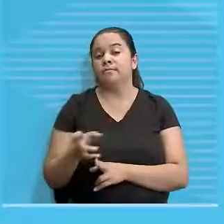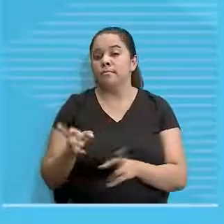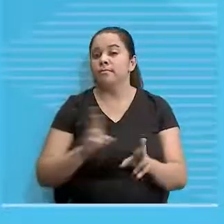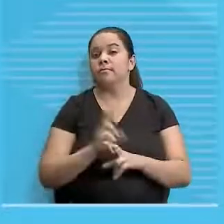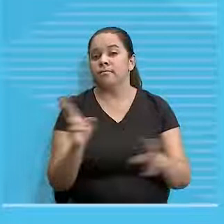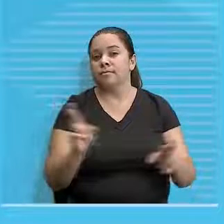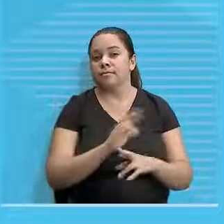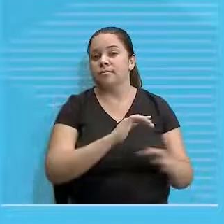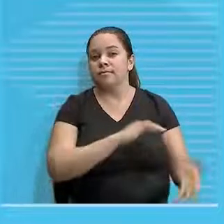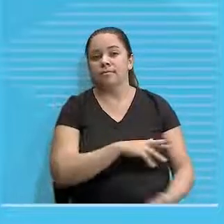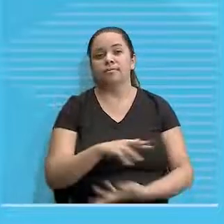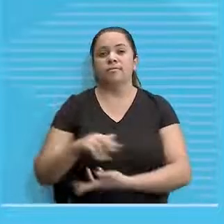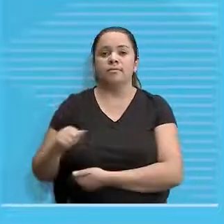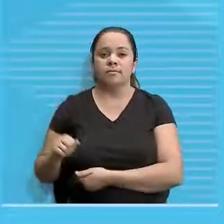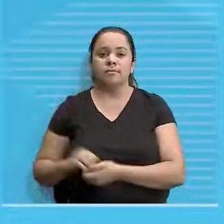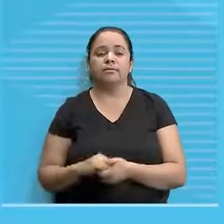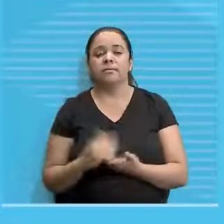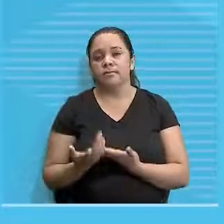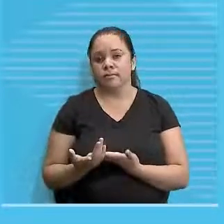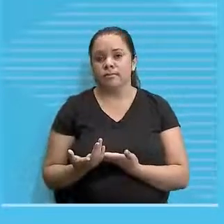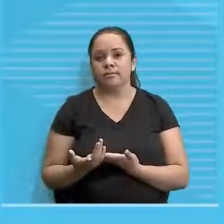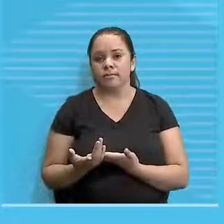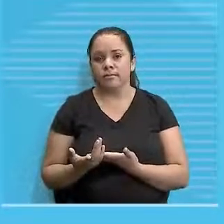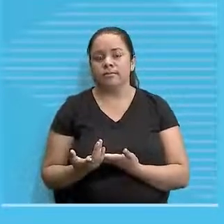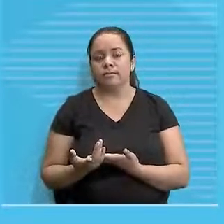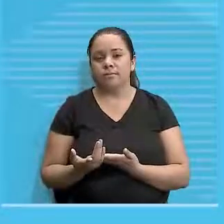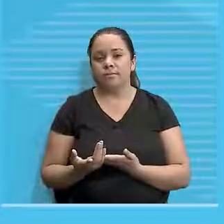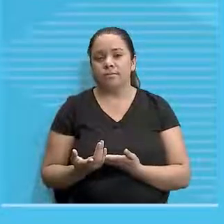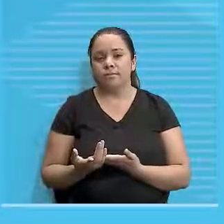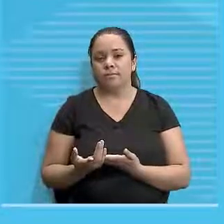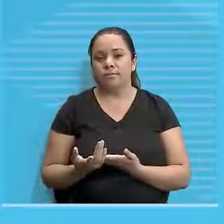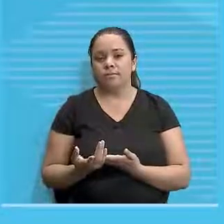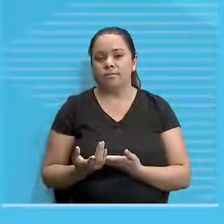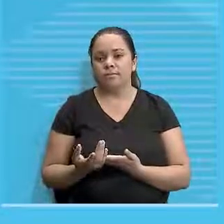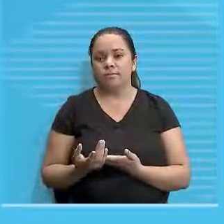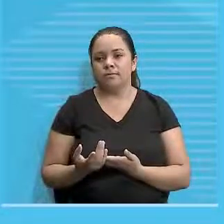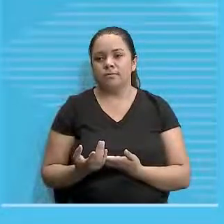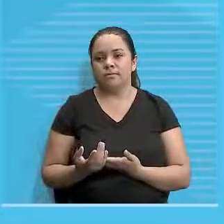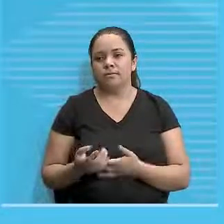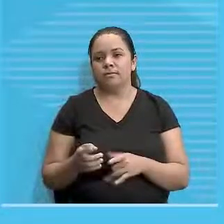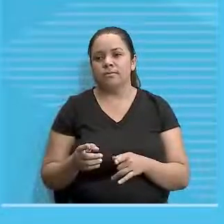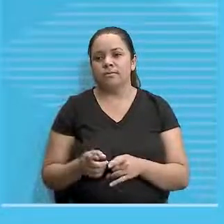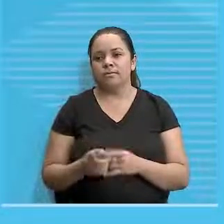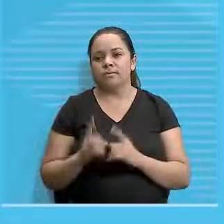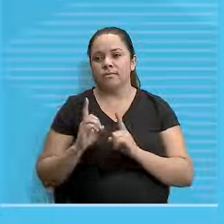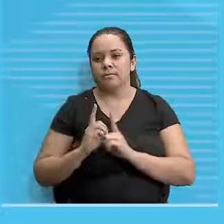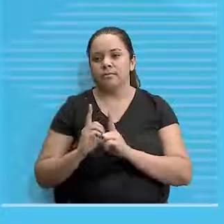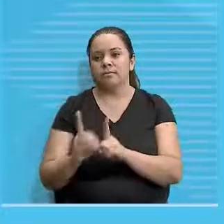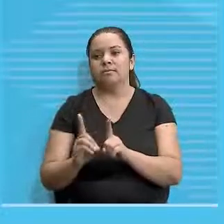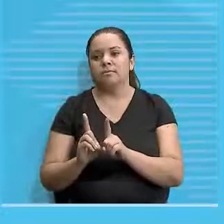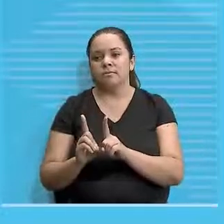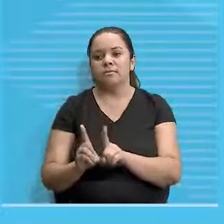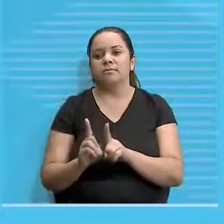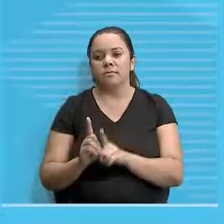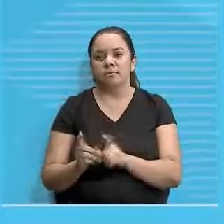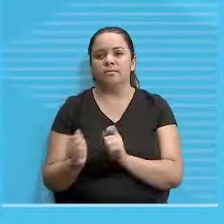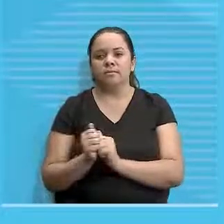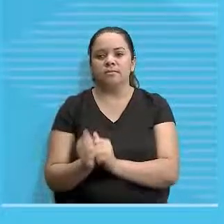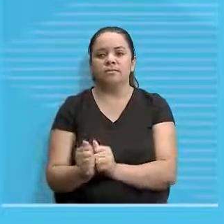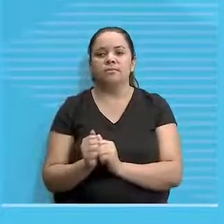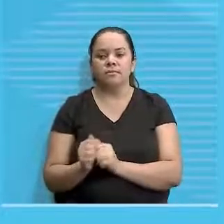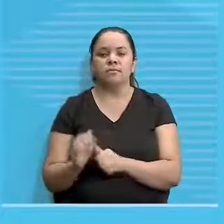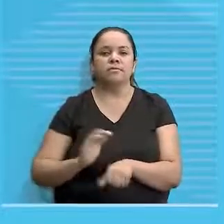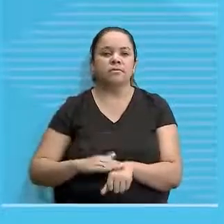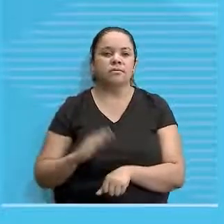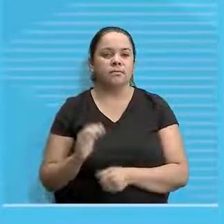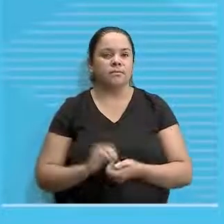nos aproximando, né? Também um ponto interessante em relação à nossa identidade é lidar